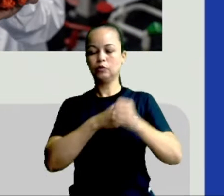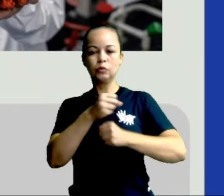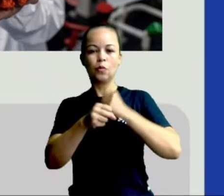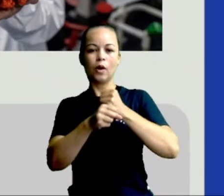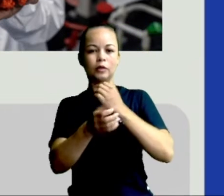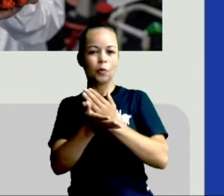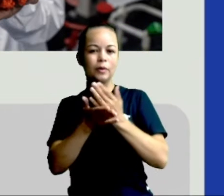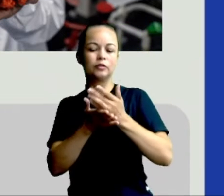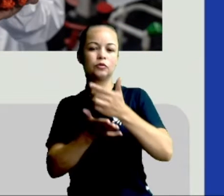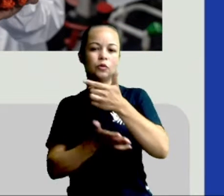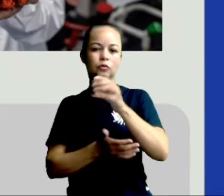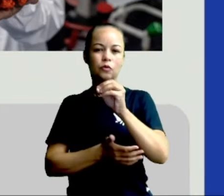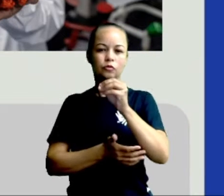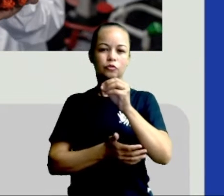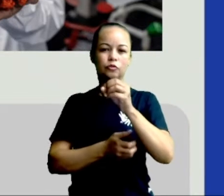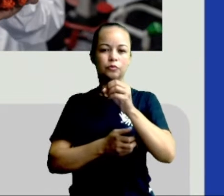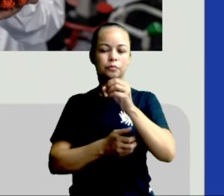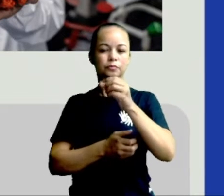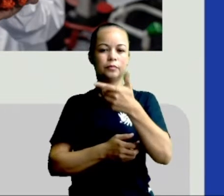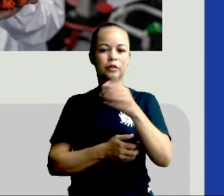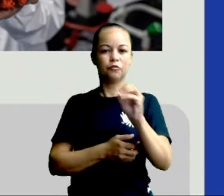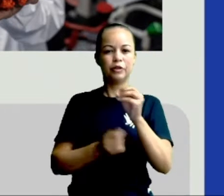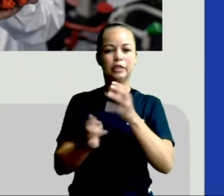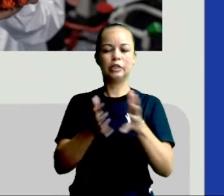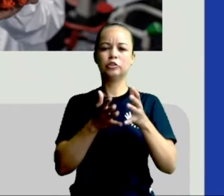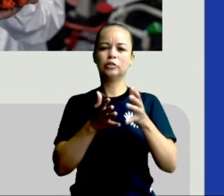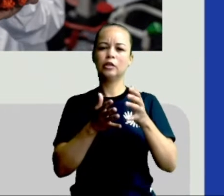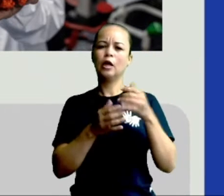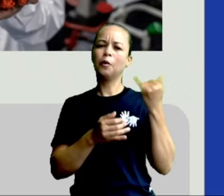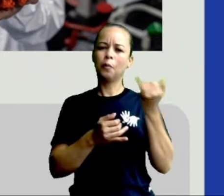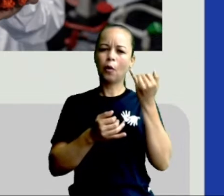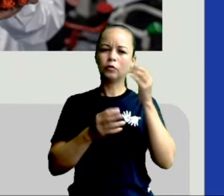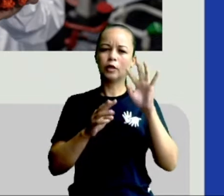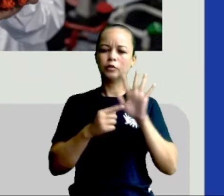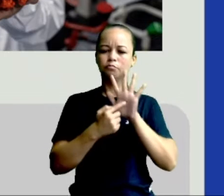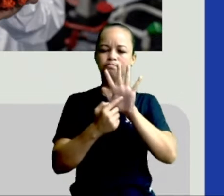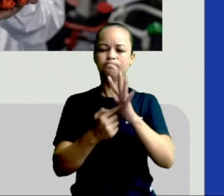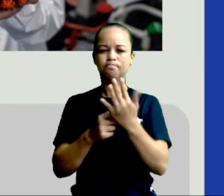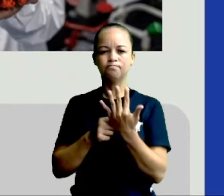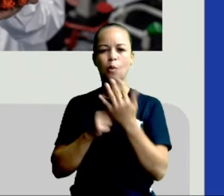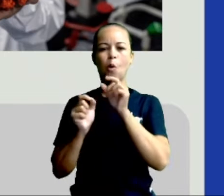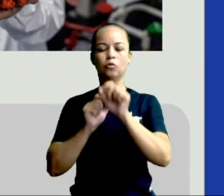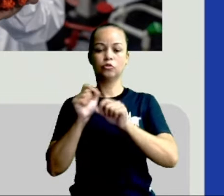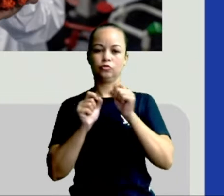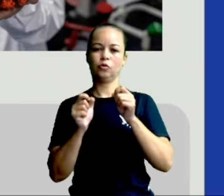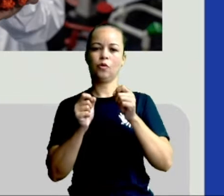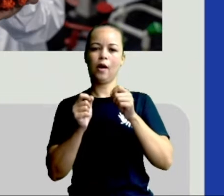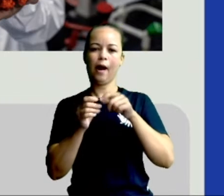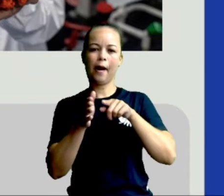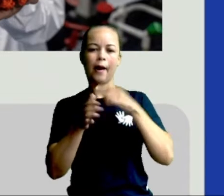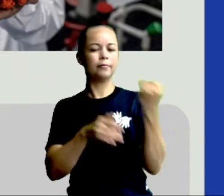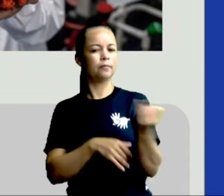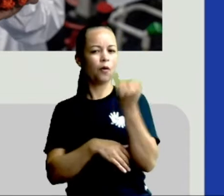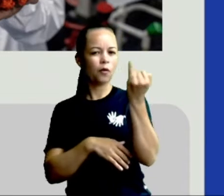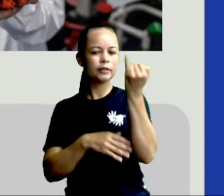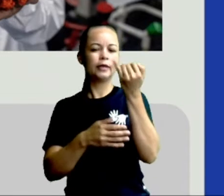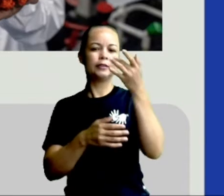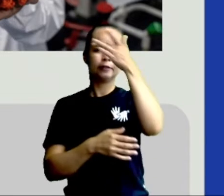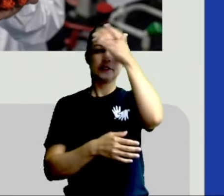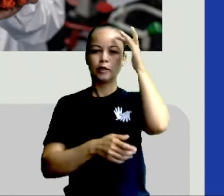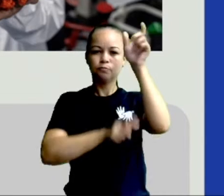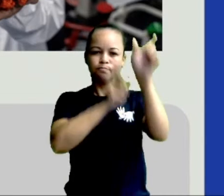nos mostrou a importância do cientista ou dos pesquisadores de laboratório. A importância